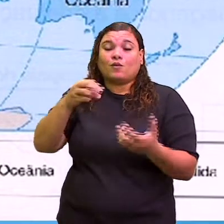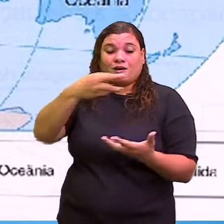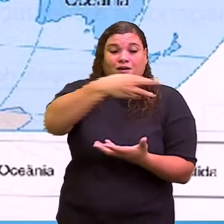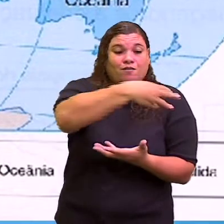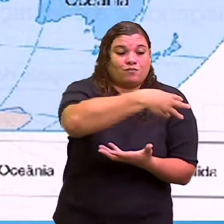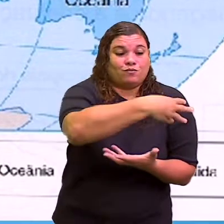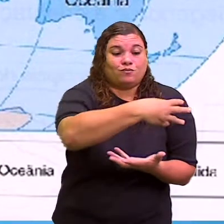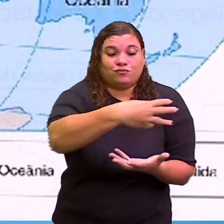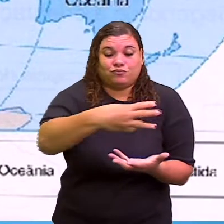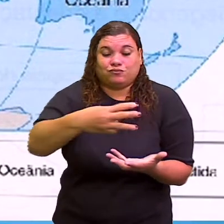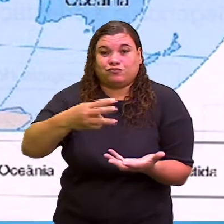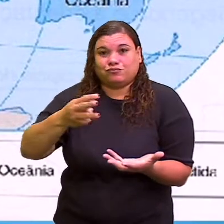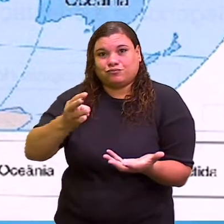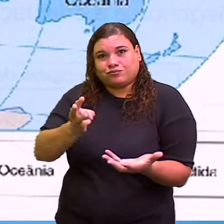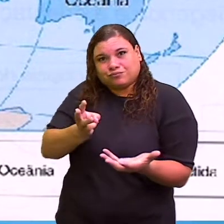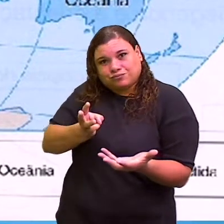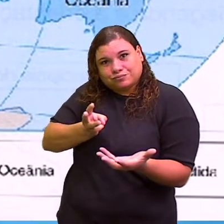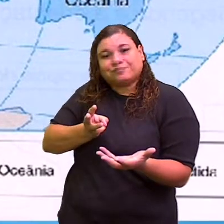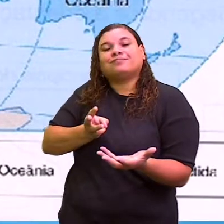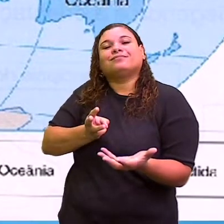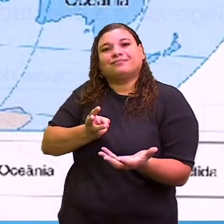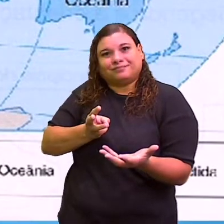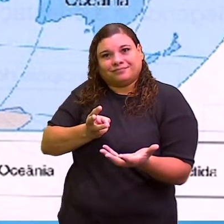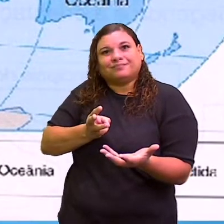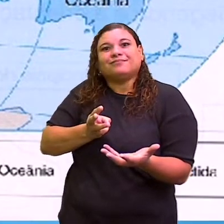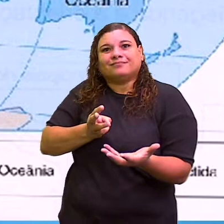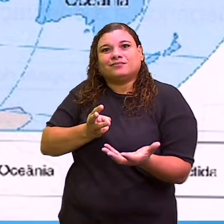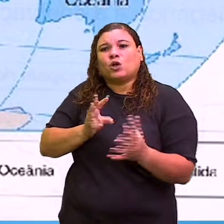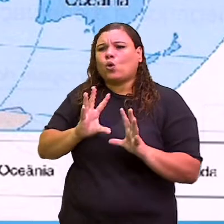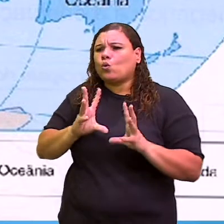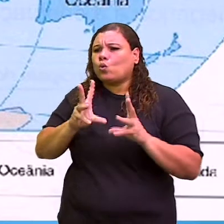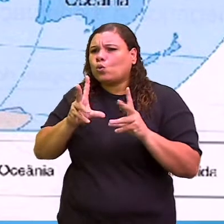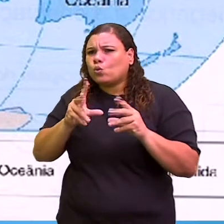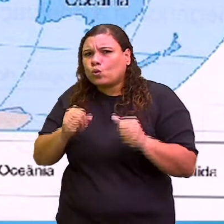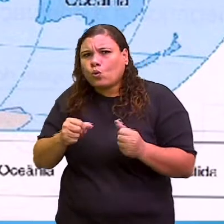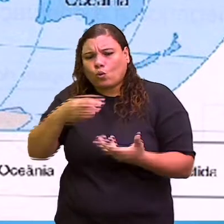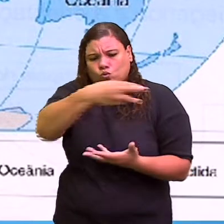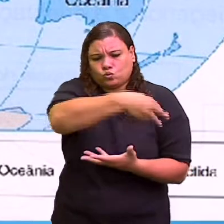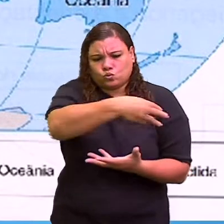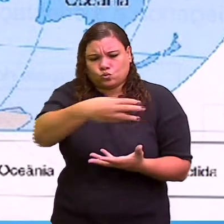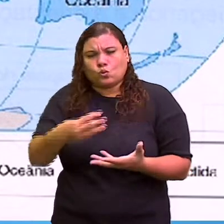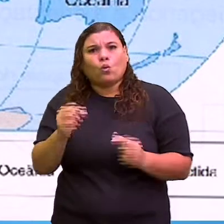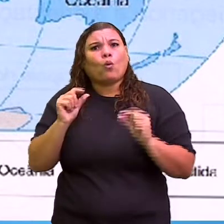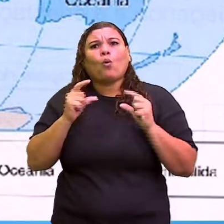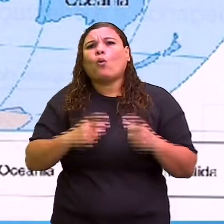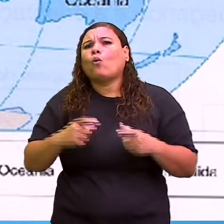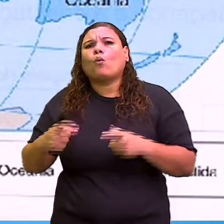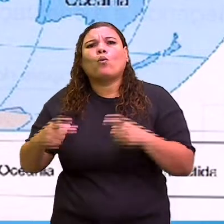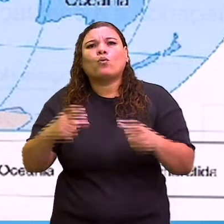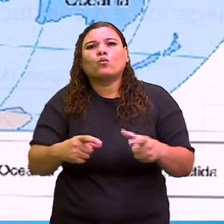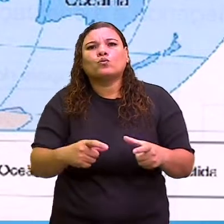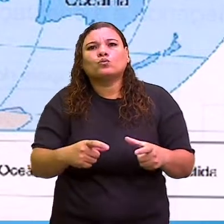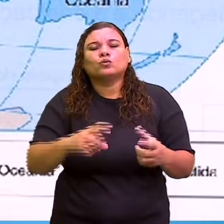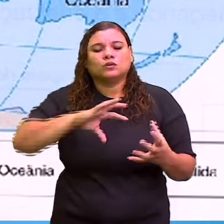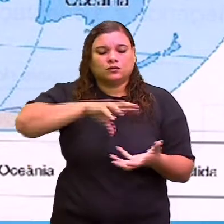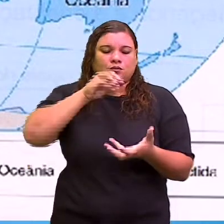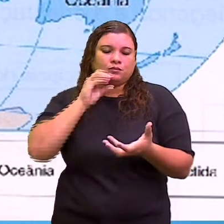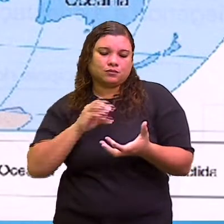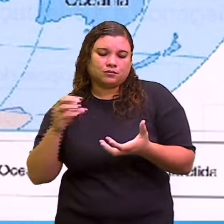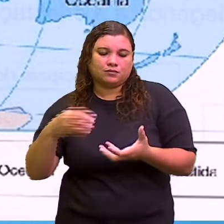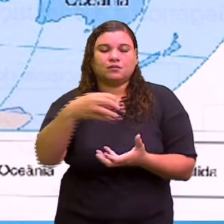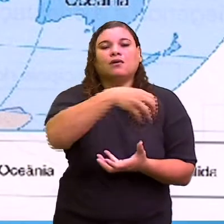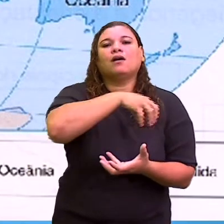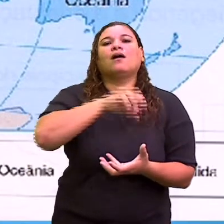o continente africano. O Trópico de Capricórnio também. Nós